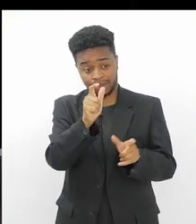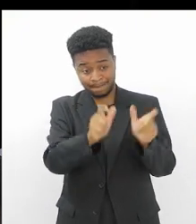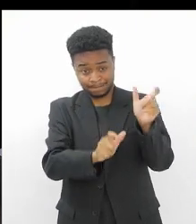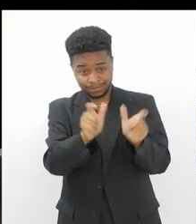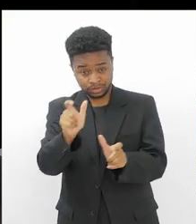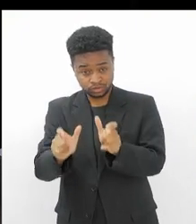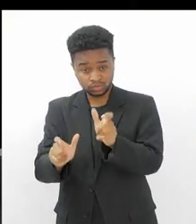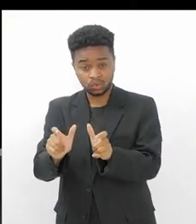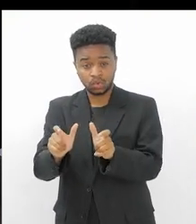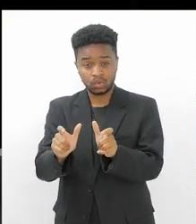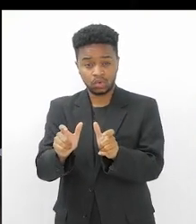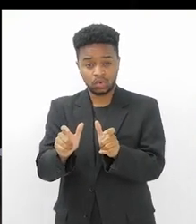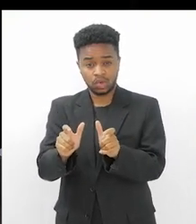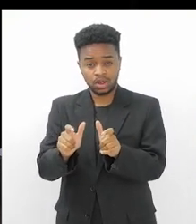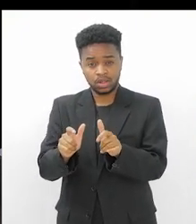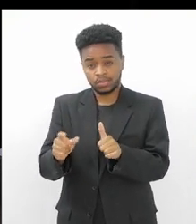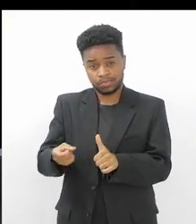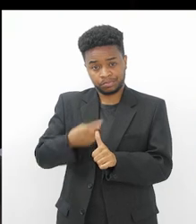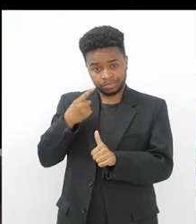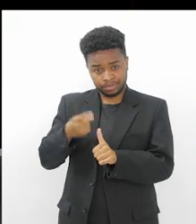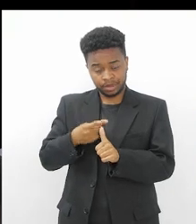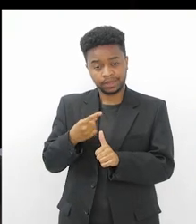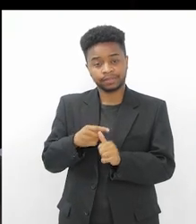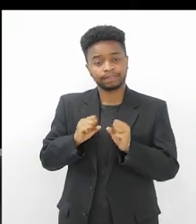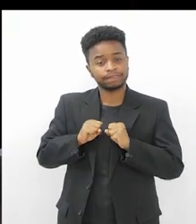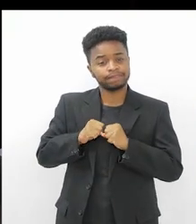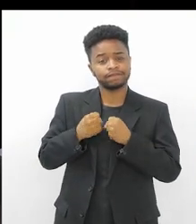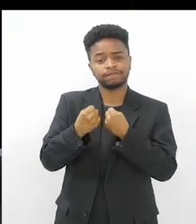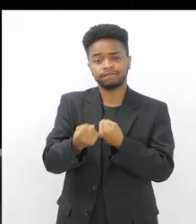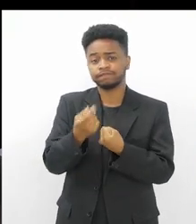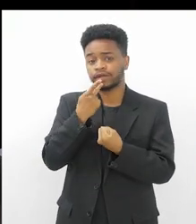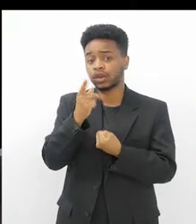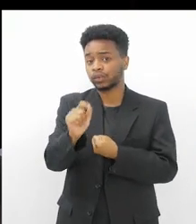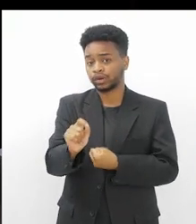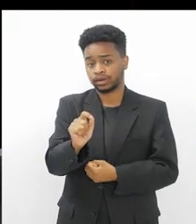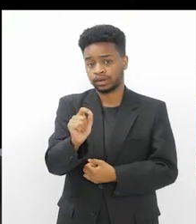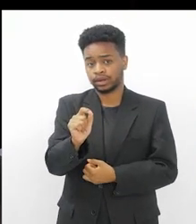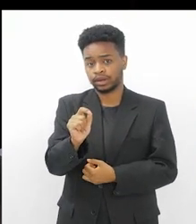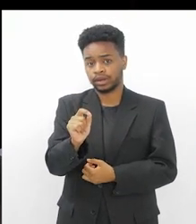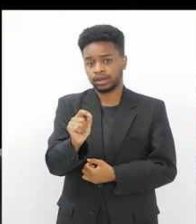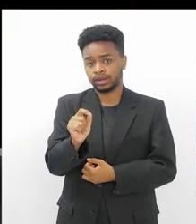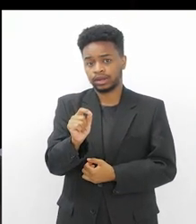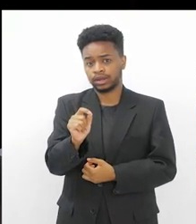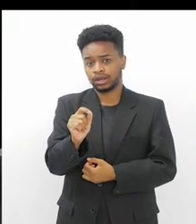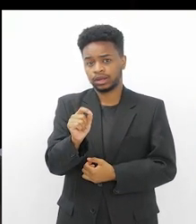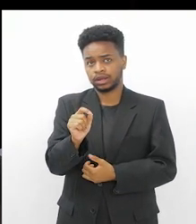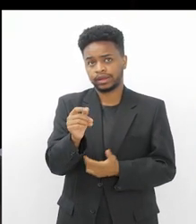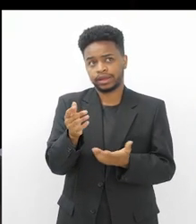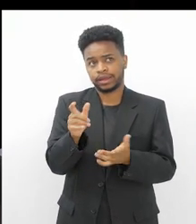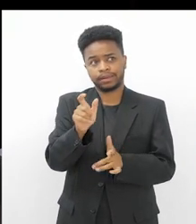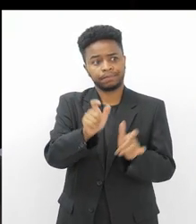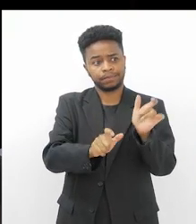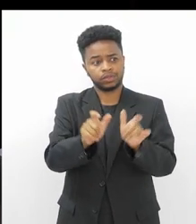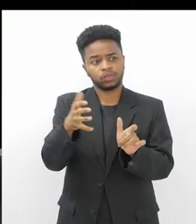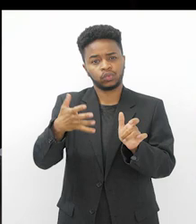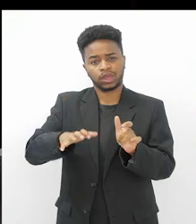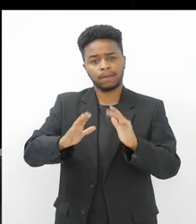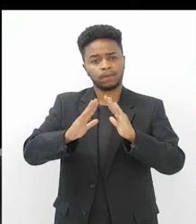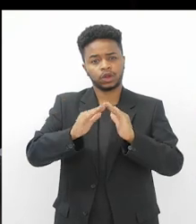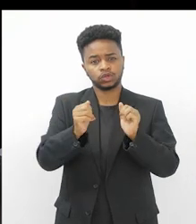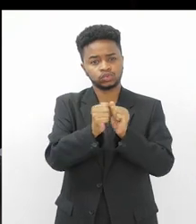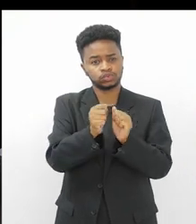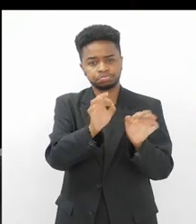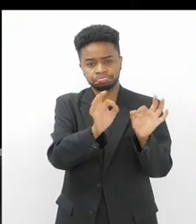E porque as pessoas, num primeiro momento, elas se defendem dizendo que elas